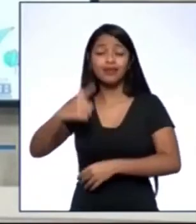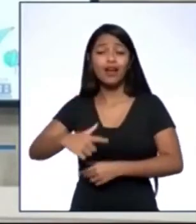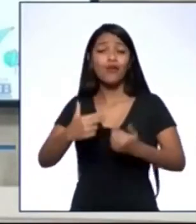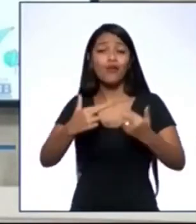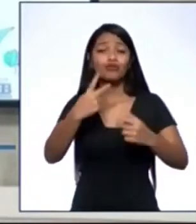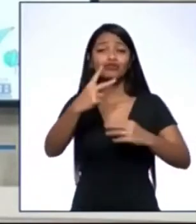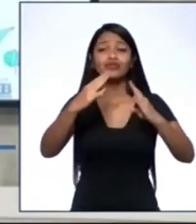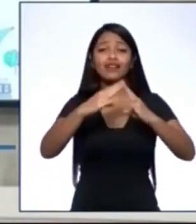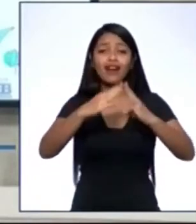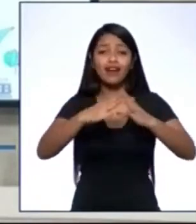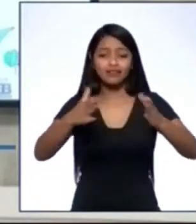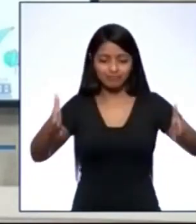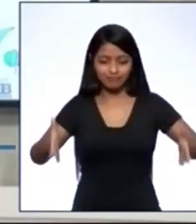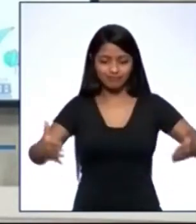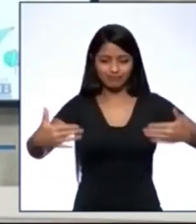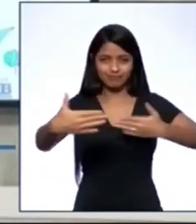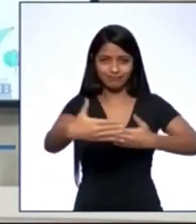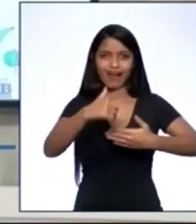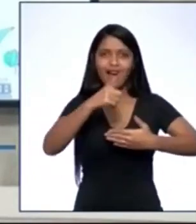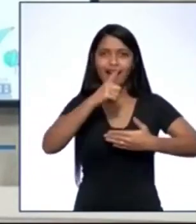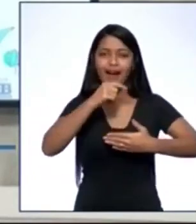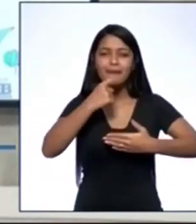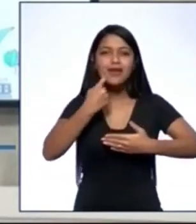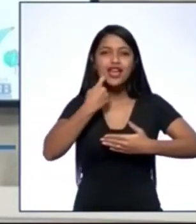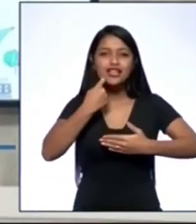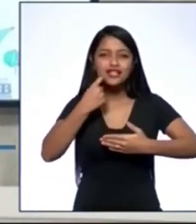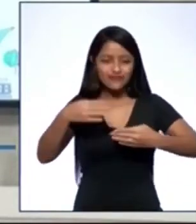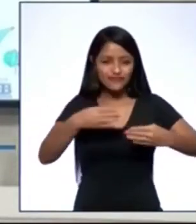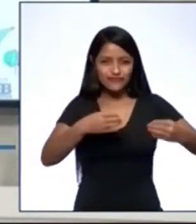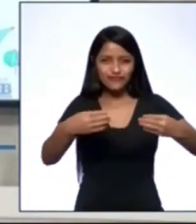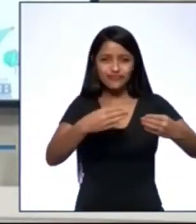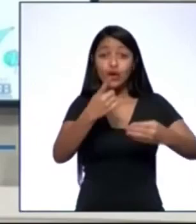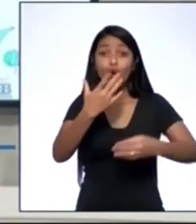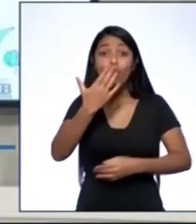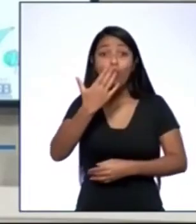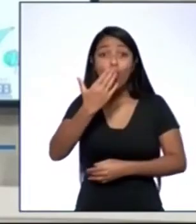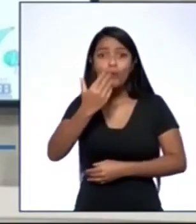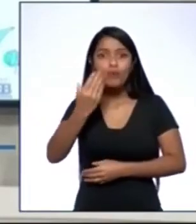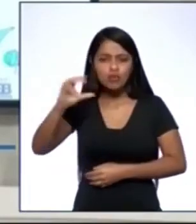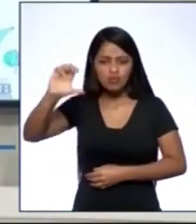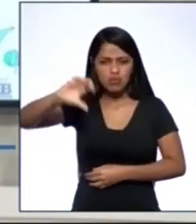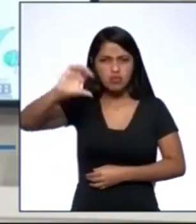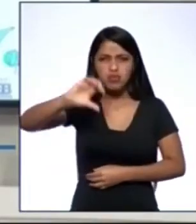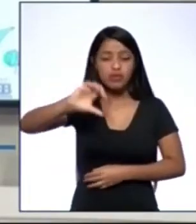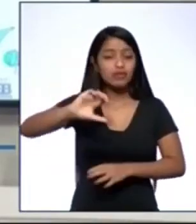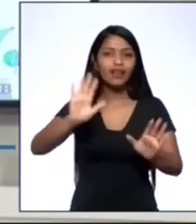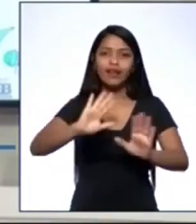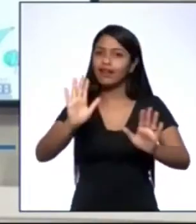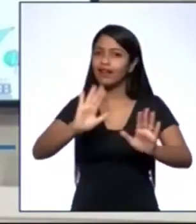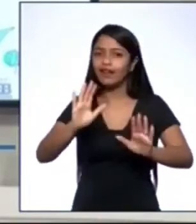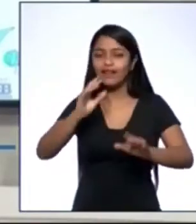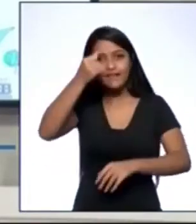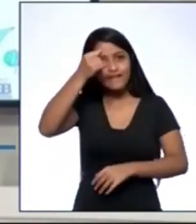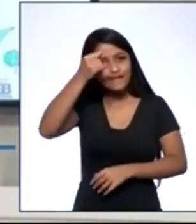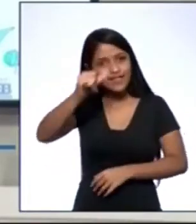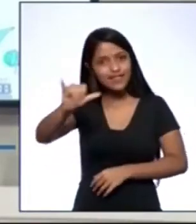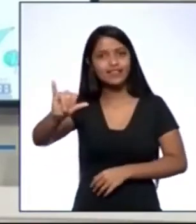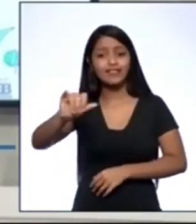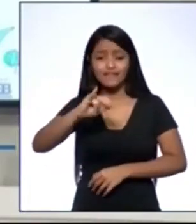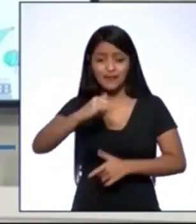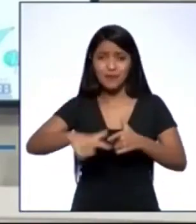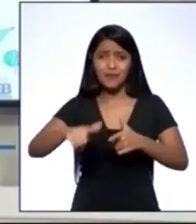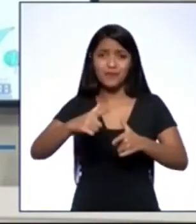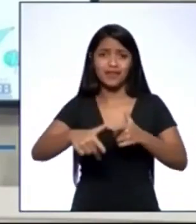do aquário é não colocar muita comida. Senão você começa a ter eutrofização no aquário. Sintoma que você está errado é que